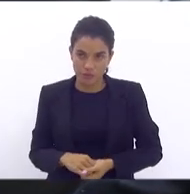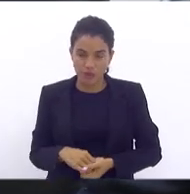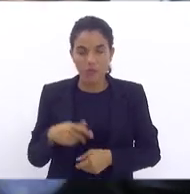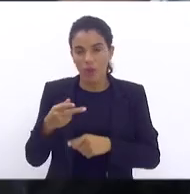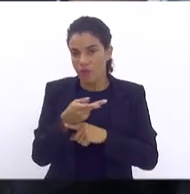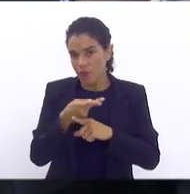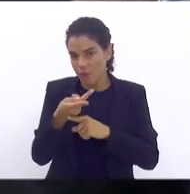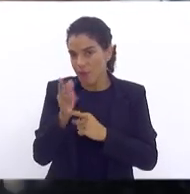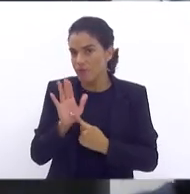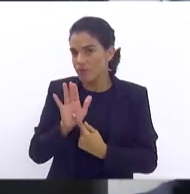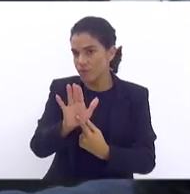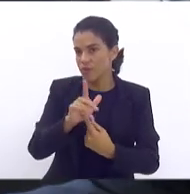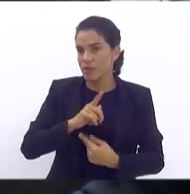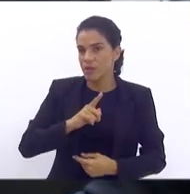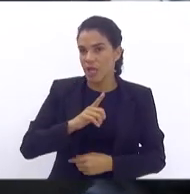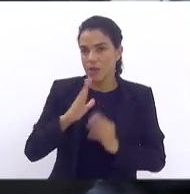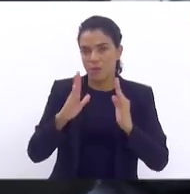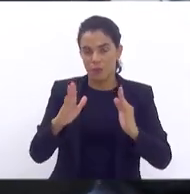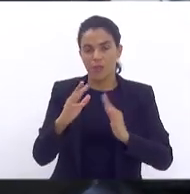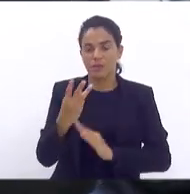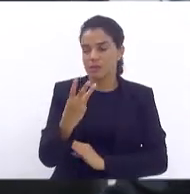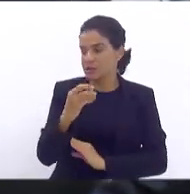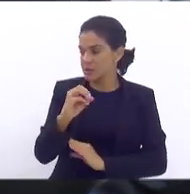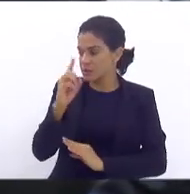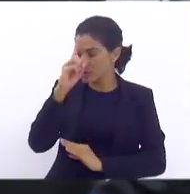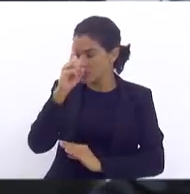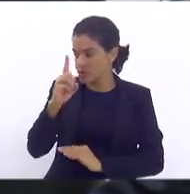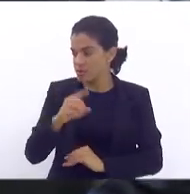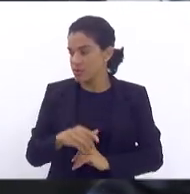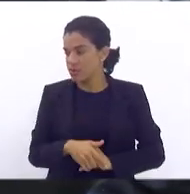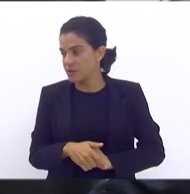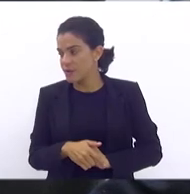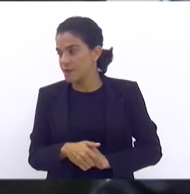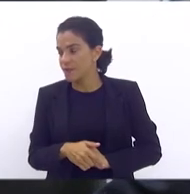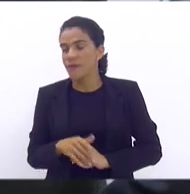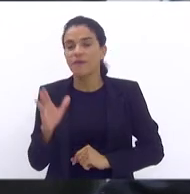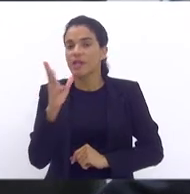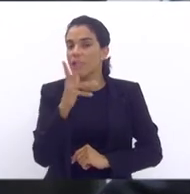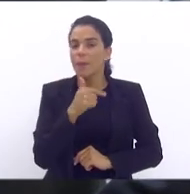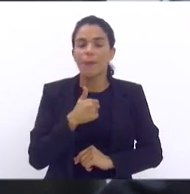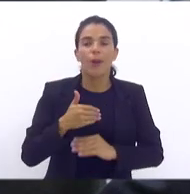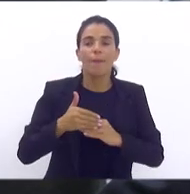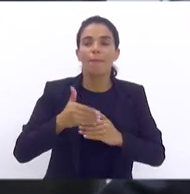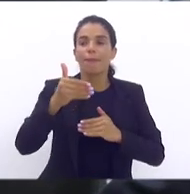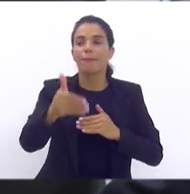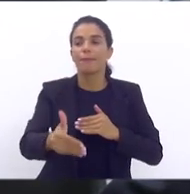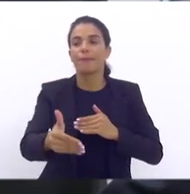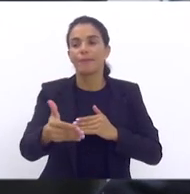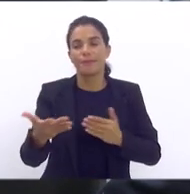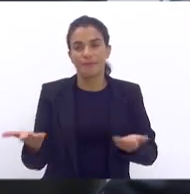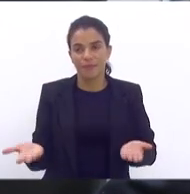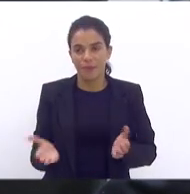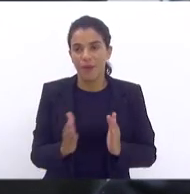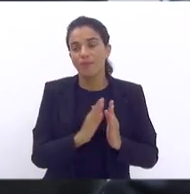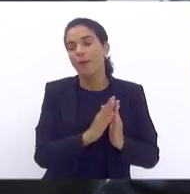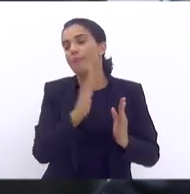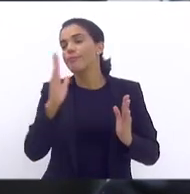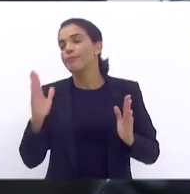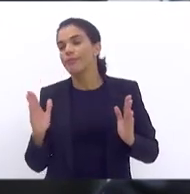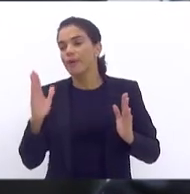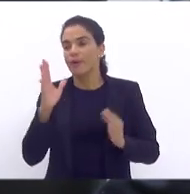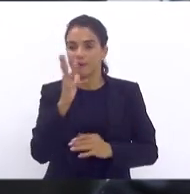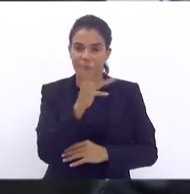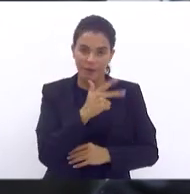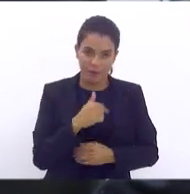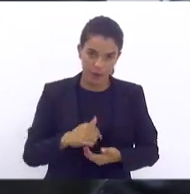vou lhe mostrar que tem um prazo de 30 dias. Agora, quanto tempo mais vai demorar? Queria entender, quanto tempo vai demorar para a gente